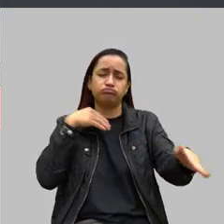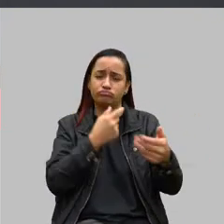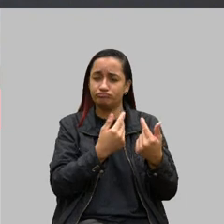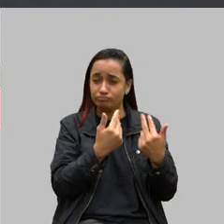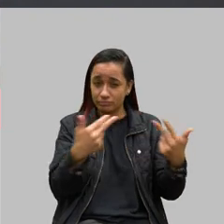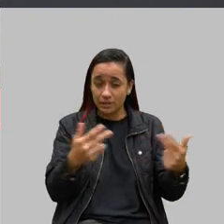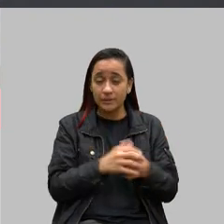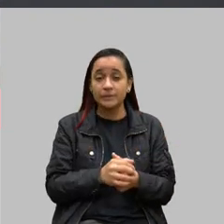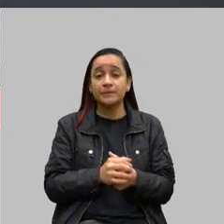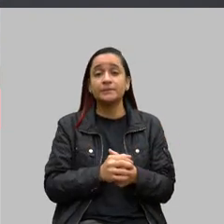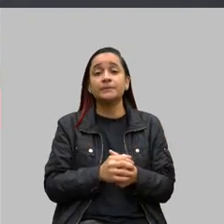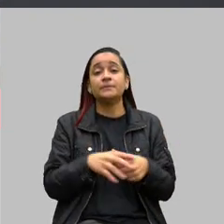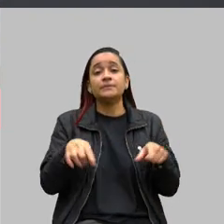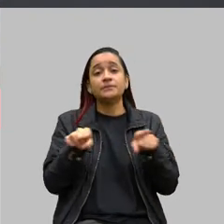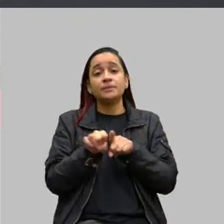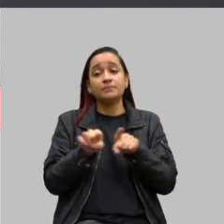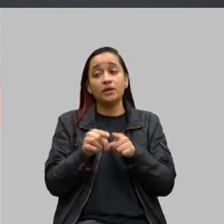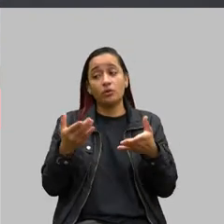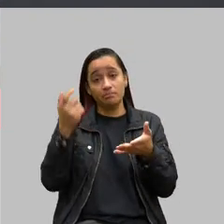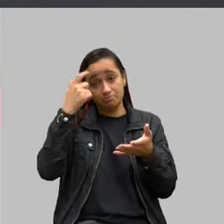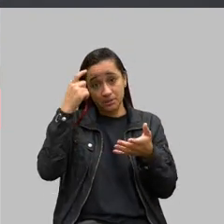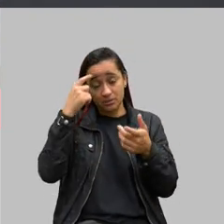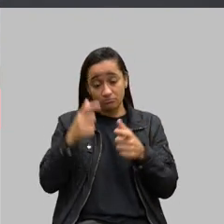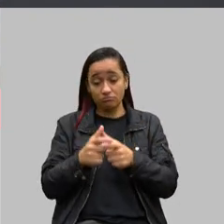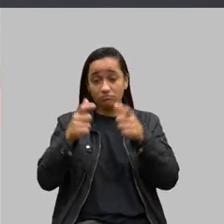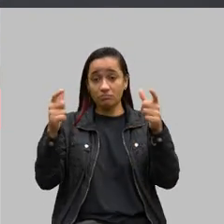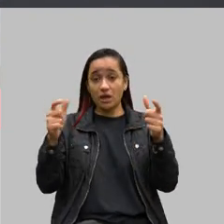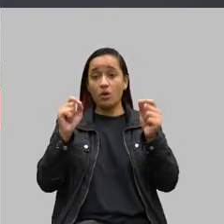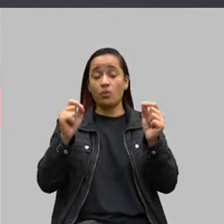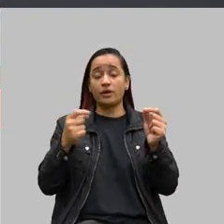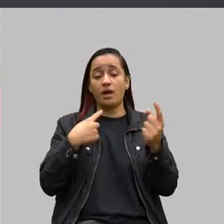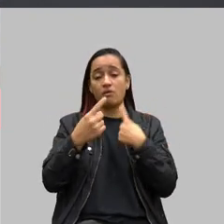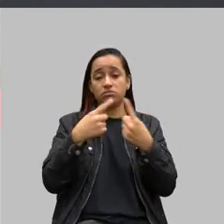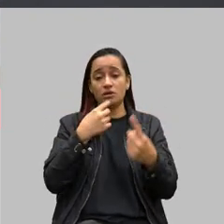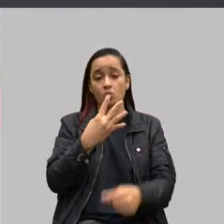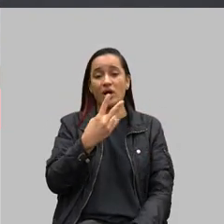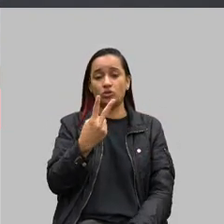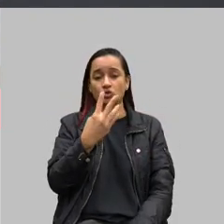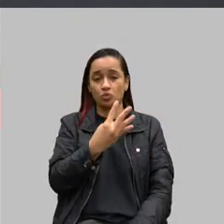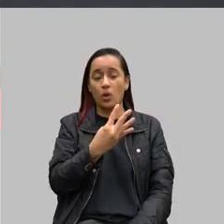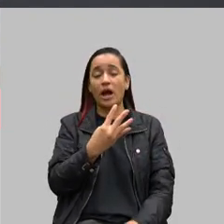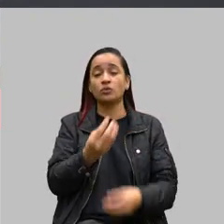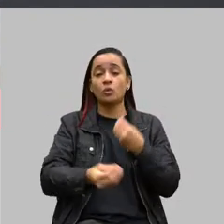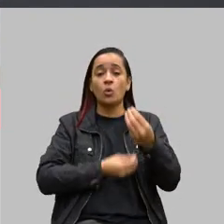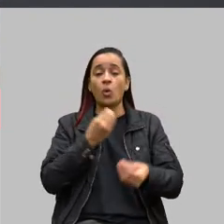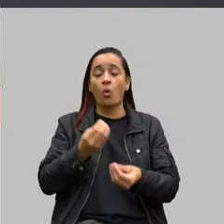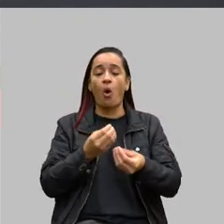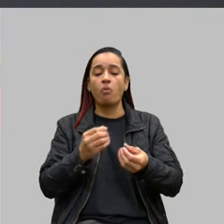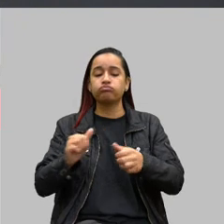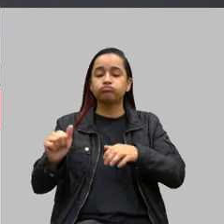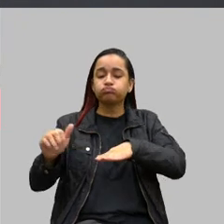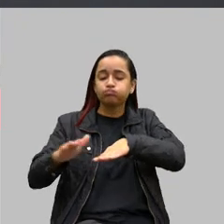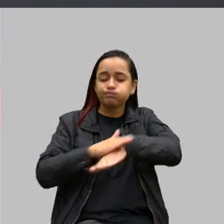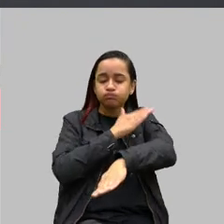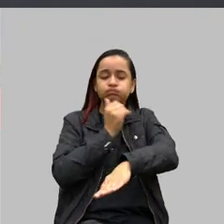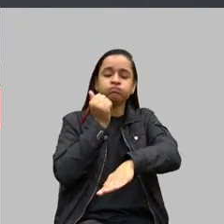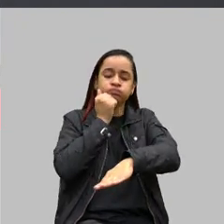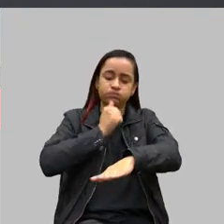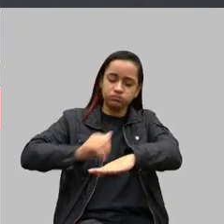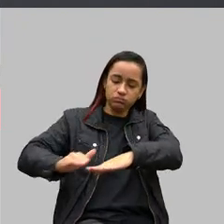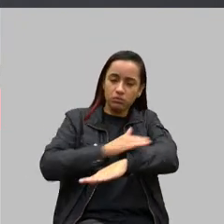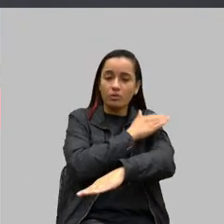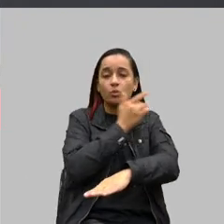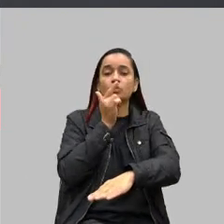é colocando dentro de um pacote maior né a própria 424 também num arranja de concessão então a gente espera com isso né trazer aí mais segurança